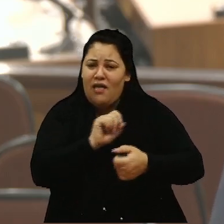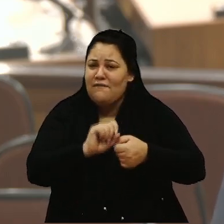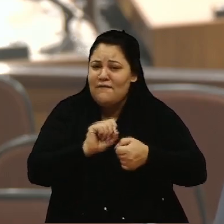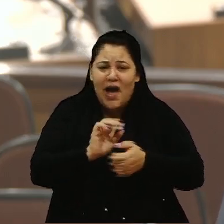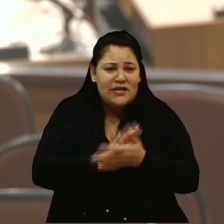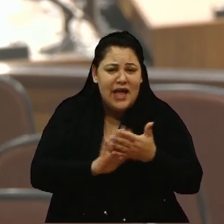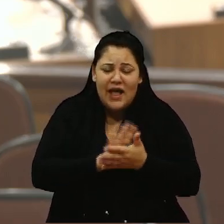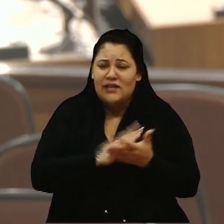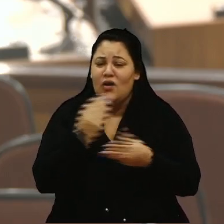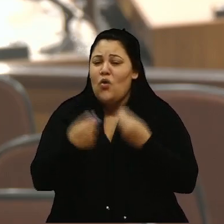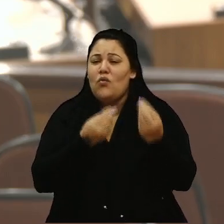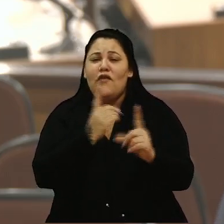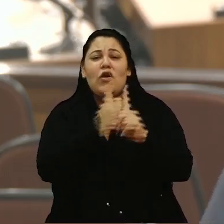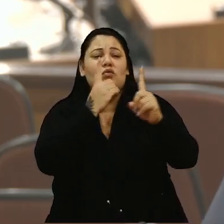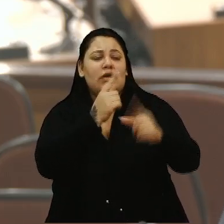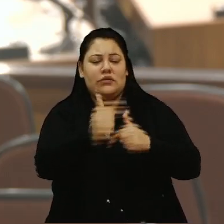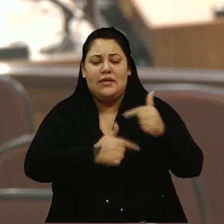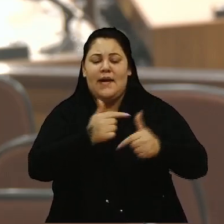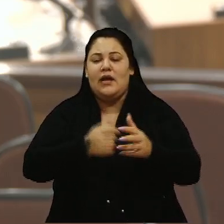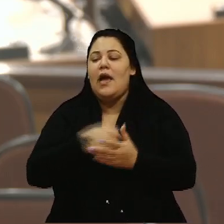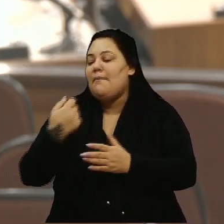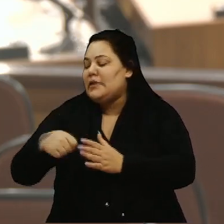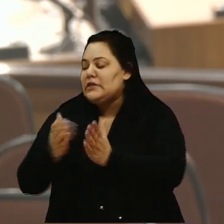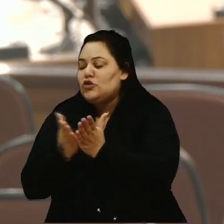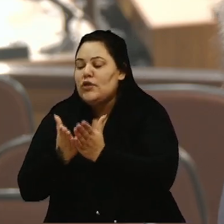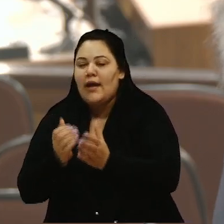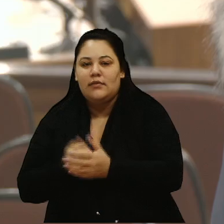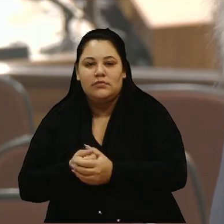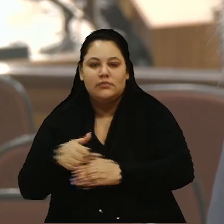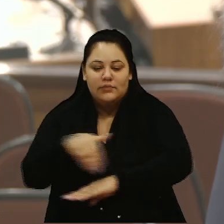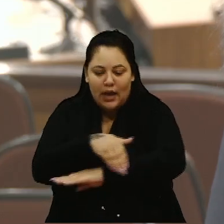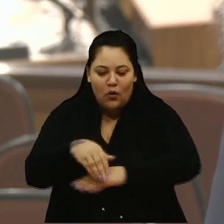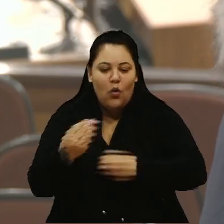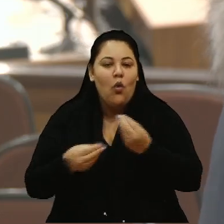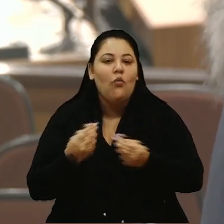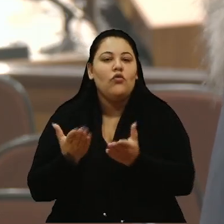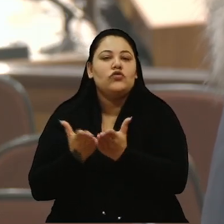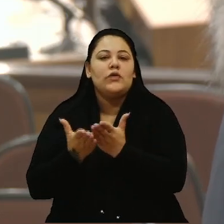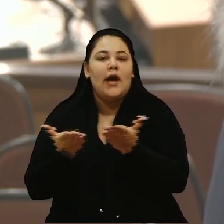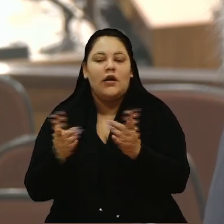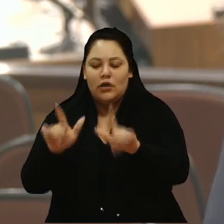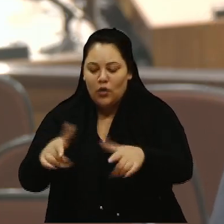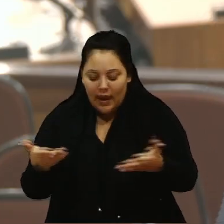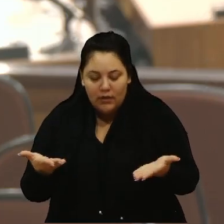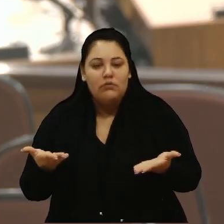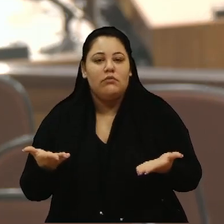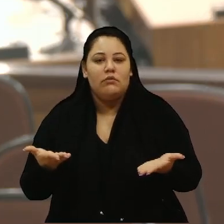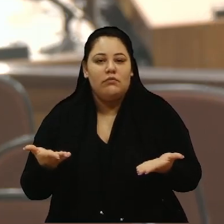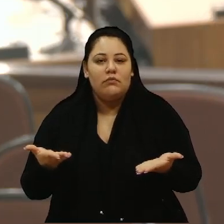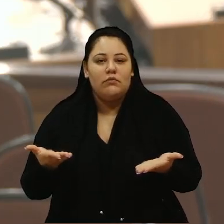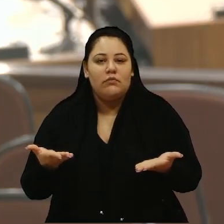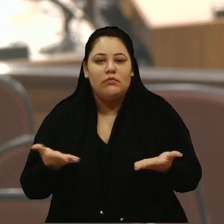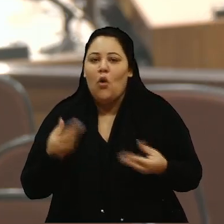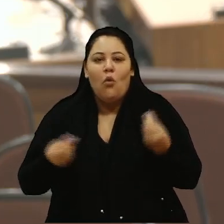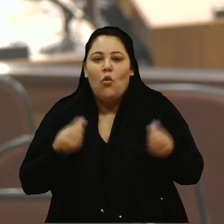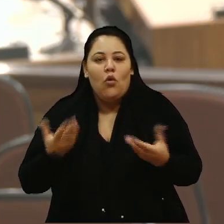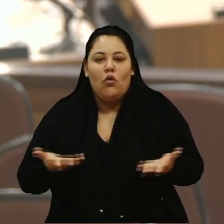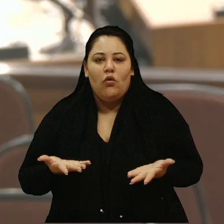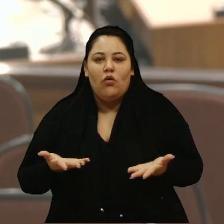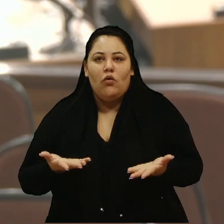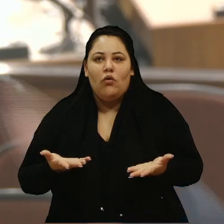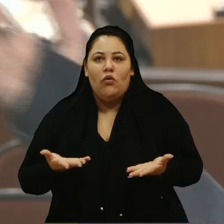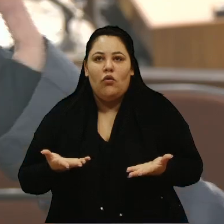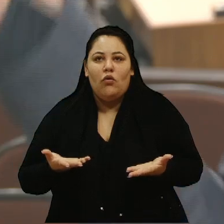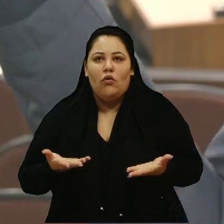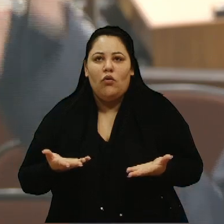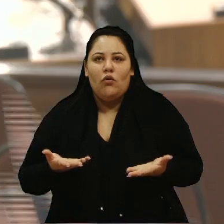essas pessoas vão conseguir um trabalho? Ah, tem que estudar, estão na rua, vão estudar. Mas vão estudar onde? Né? Não dá para botar essas